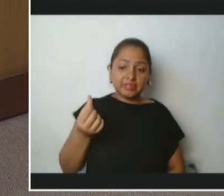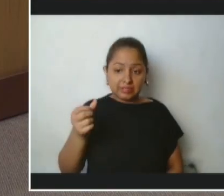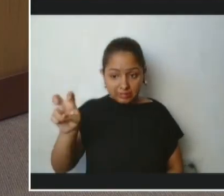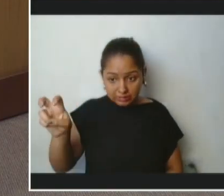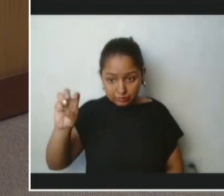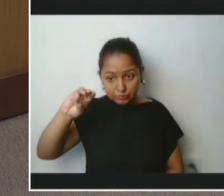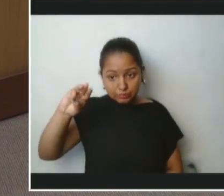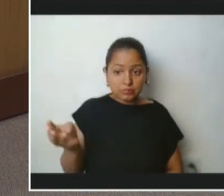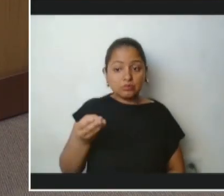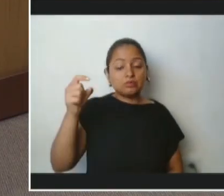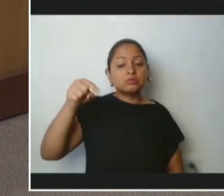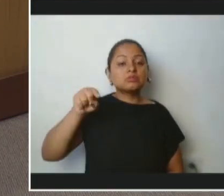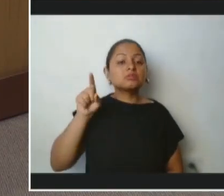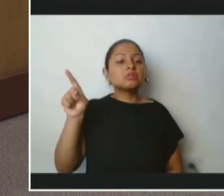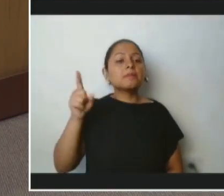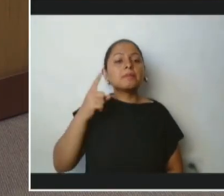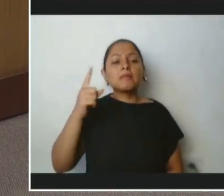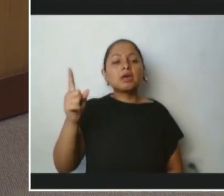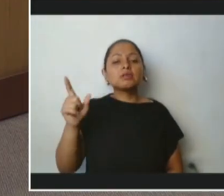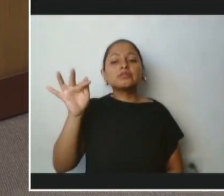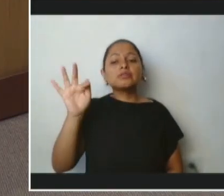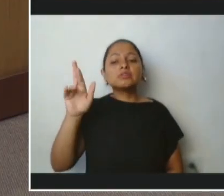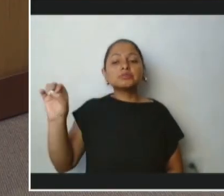de 305 no início.